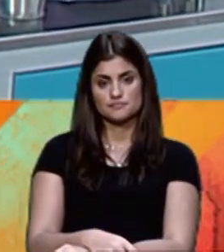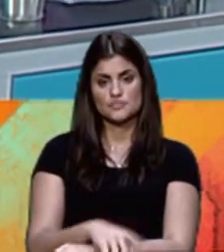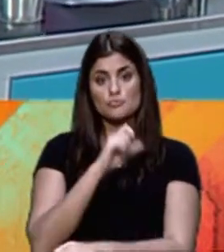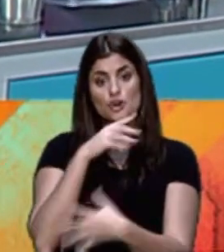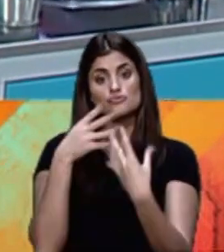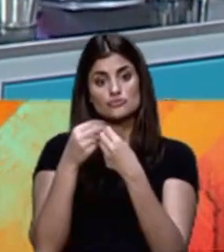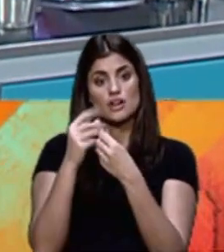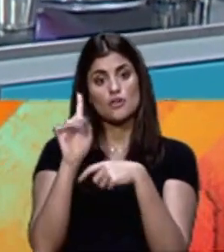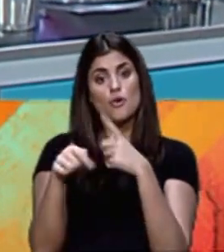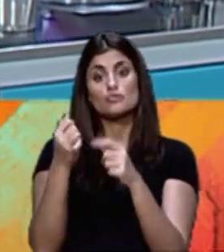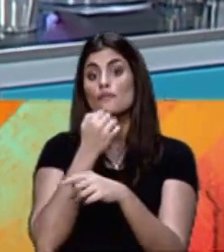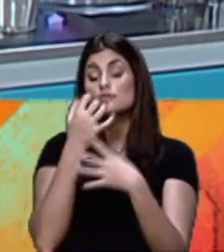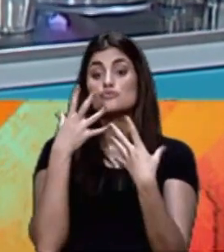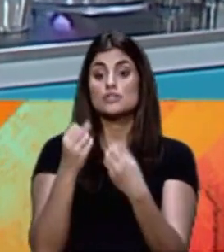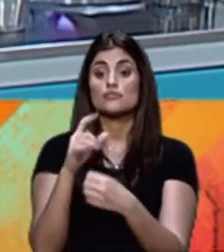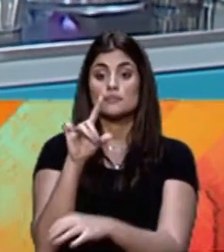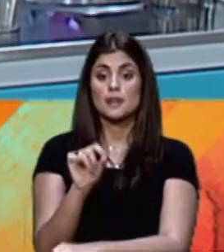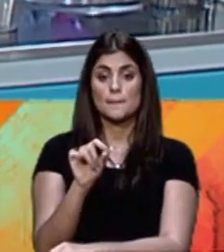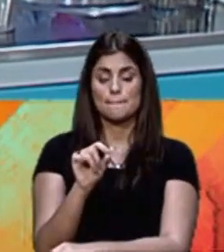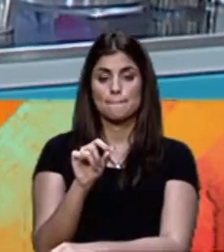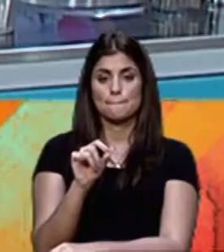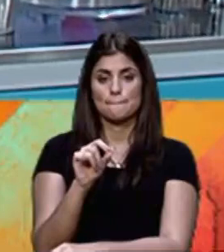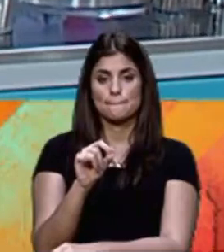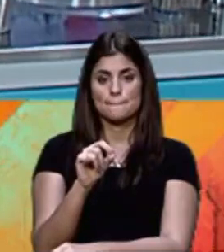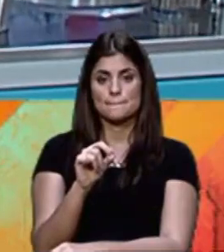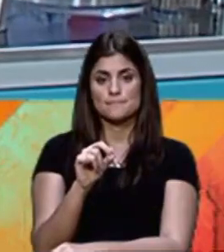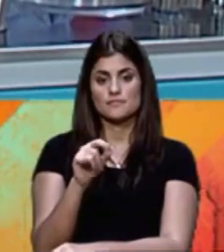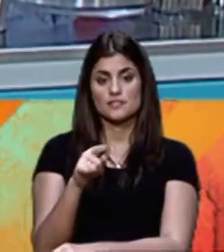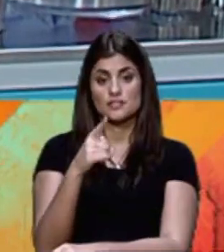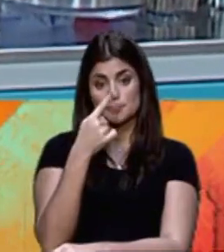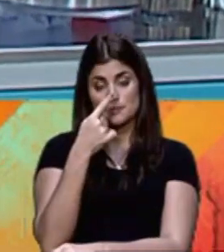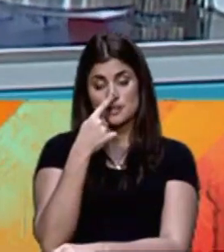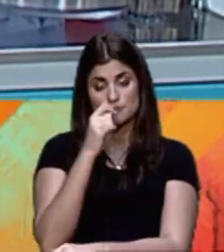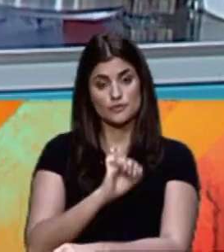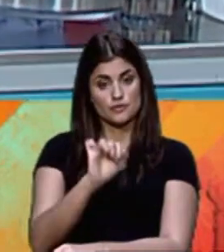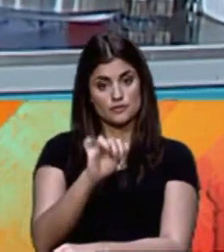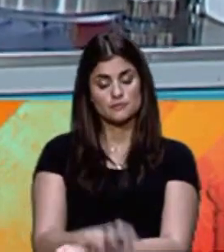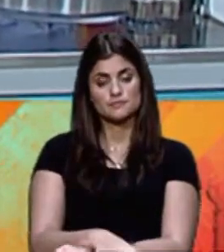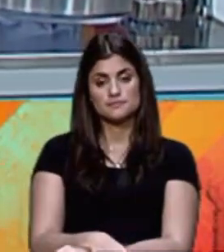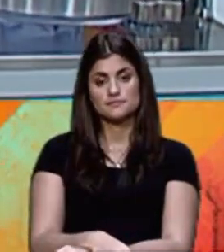Podem juntar outro fruto seco também que mais gostem.